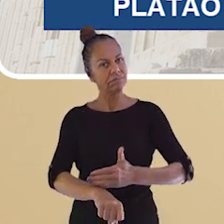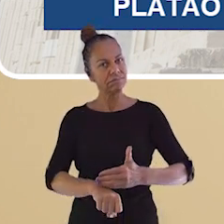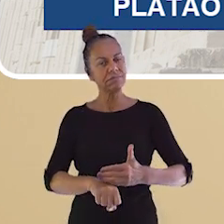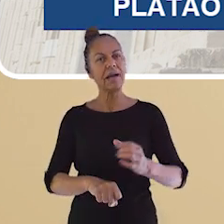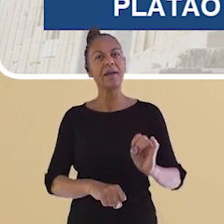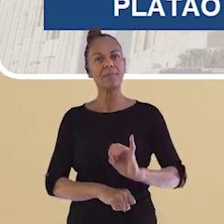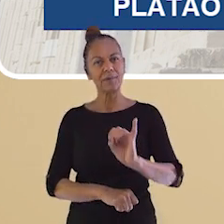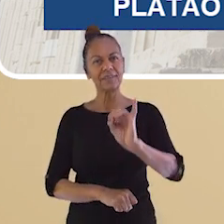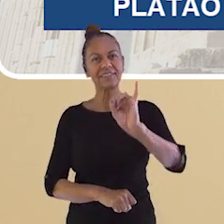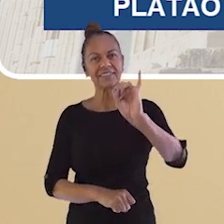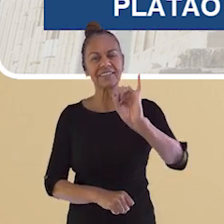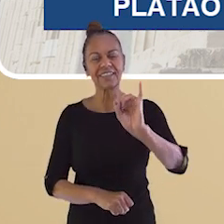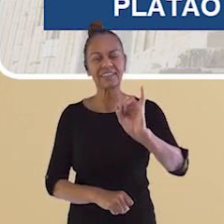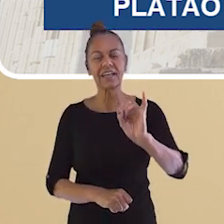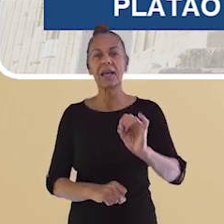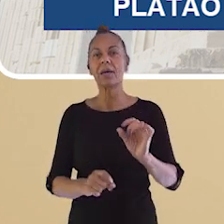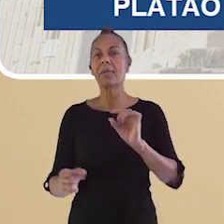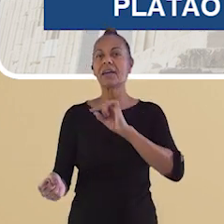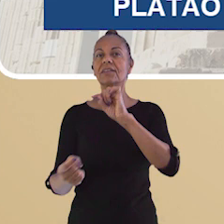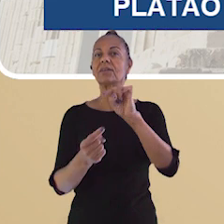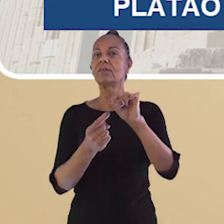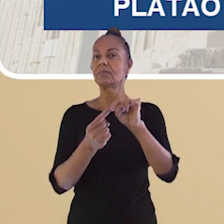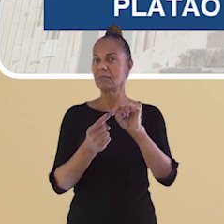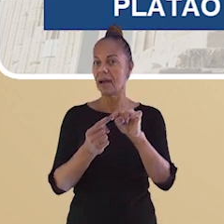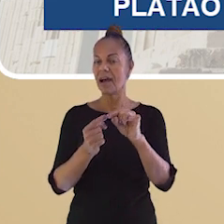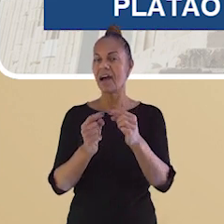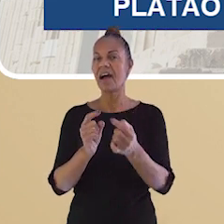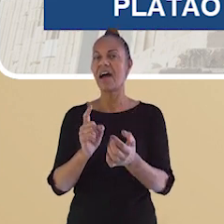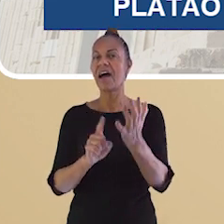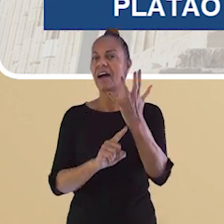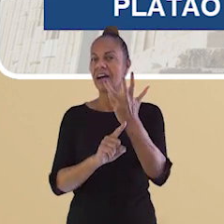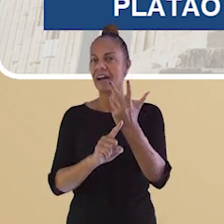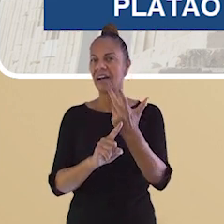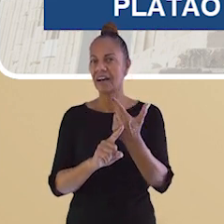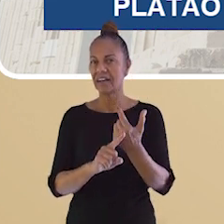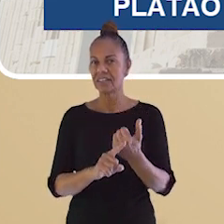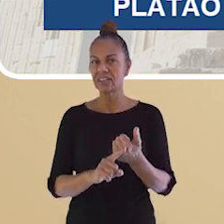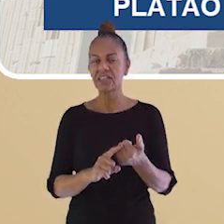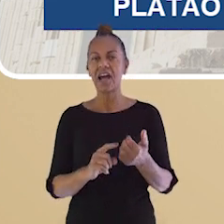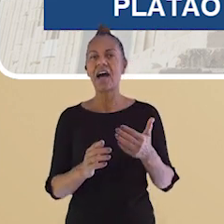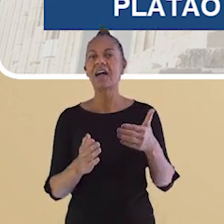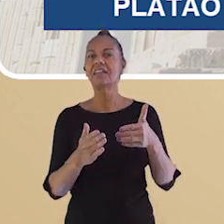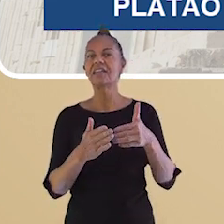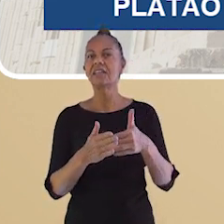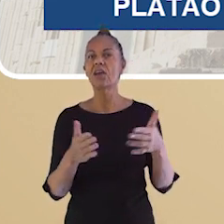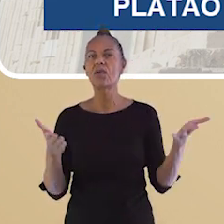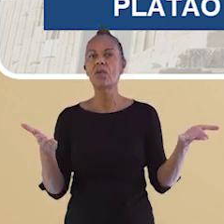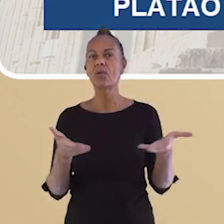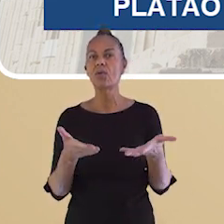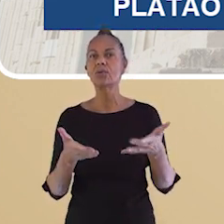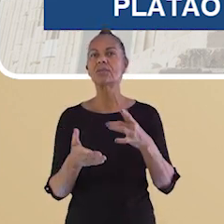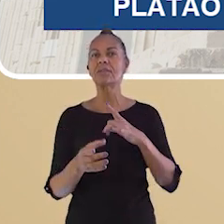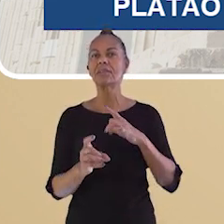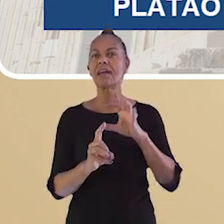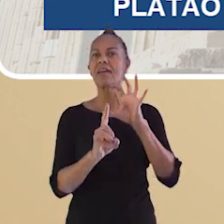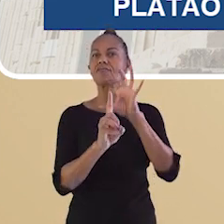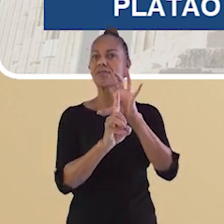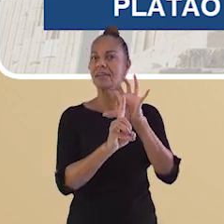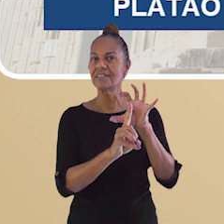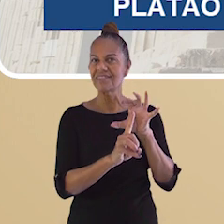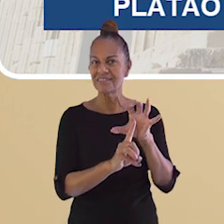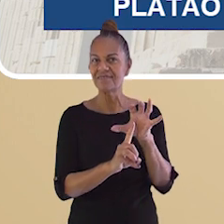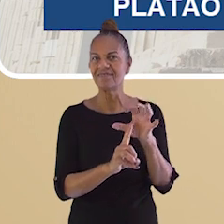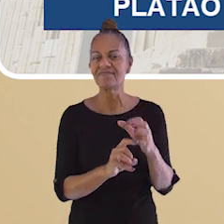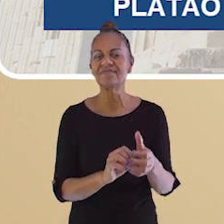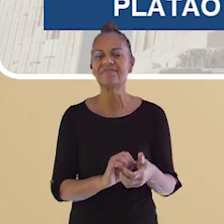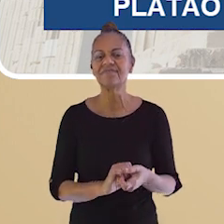pessoal. Mas em relação às artes, os gregos dessa época definiram muita coisa que perdura até hoje, inclusive a nossa